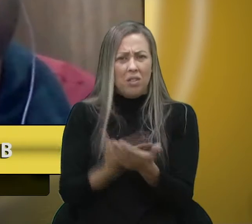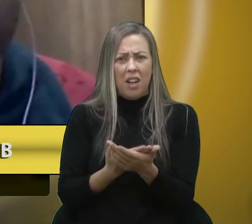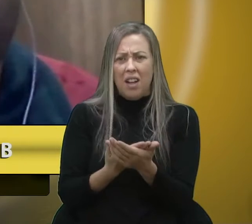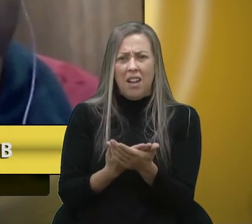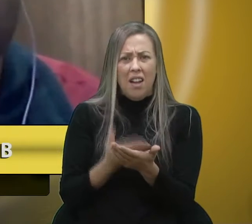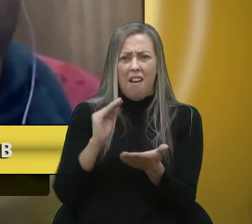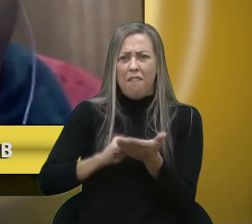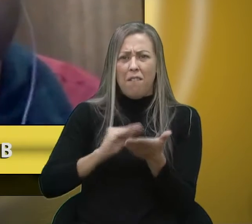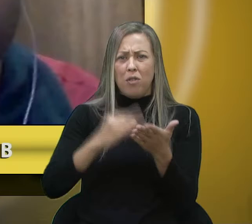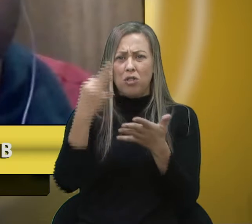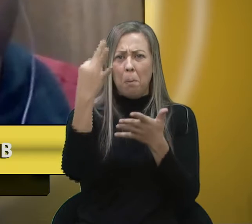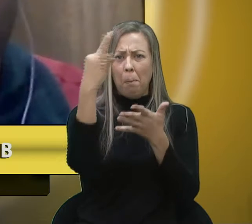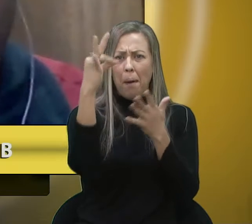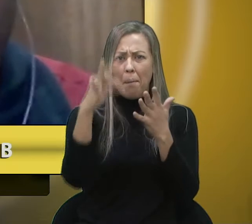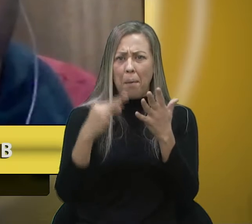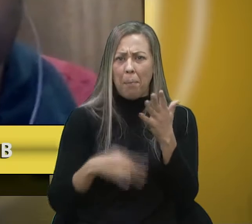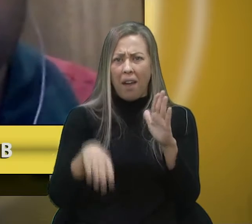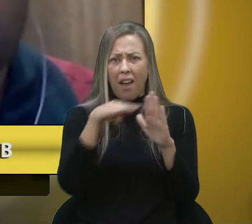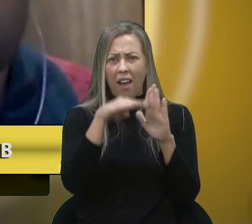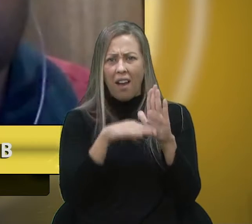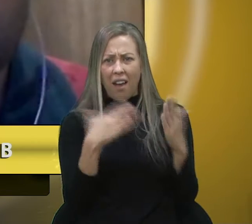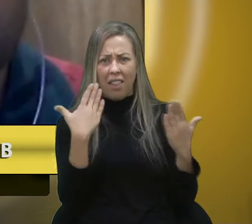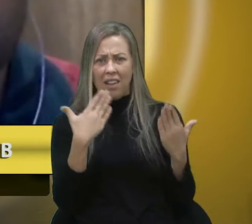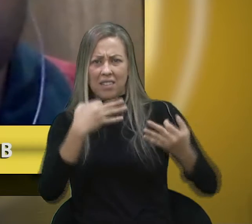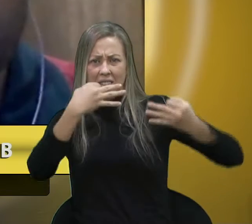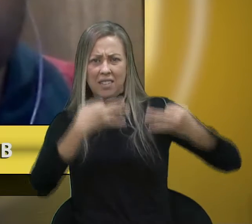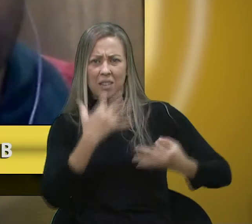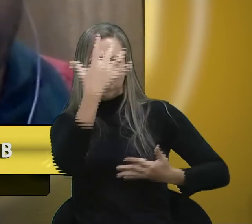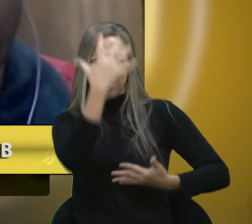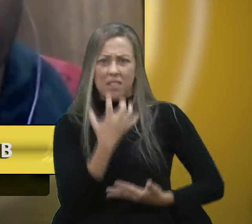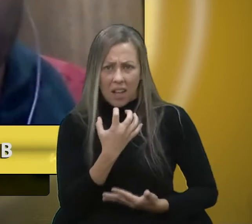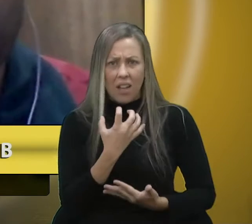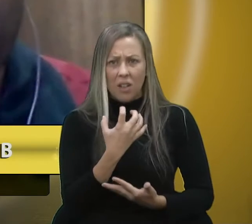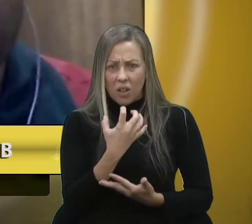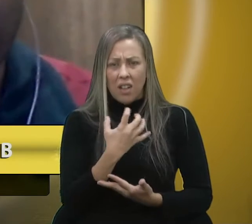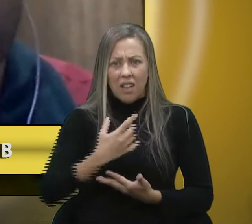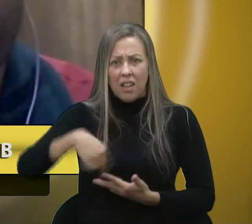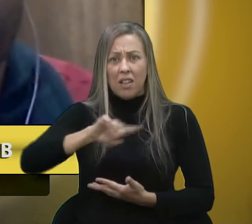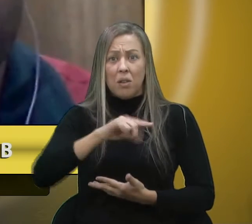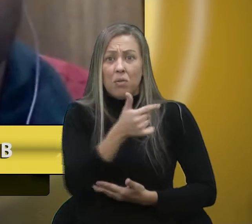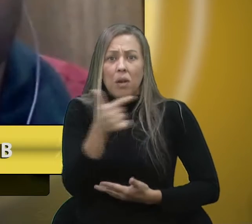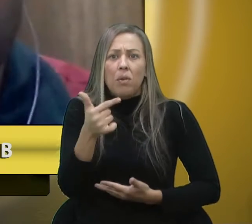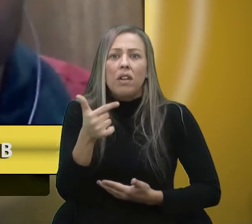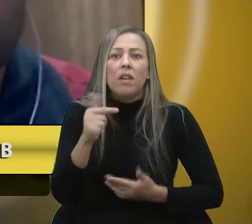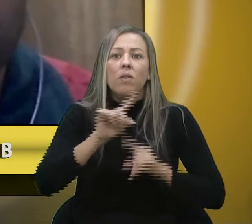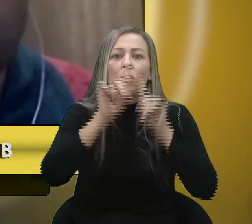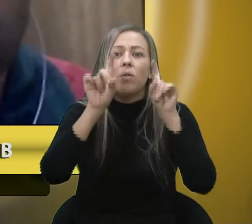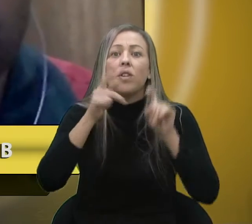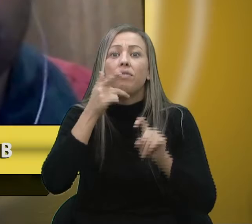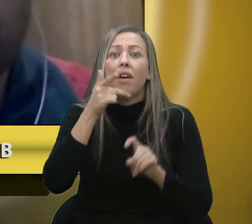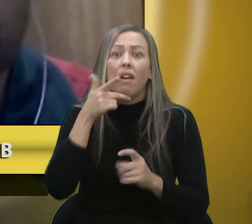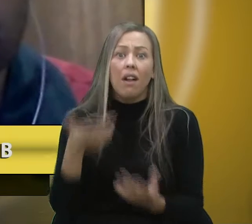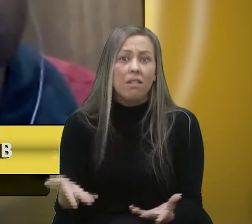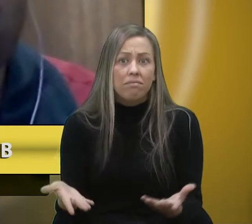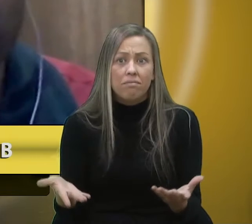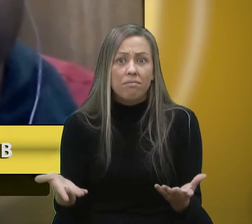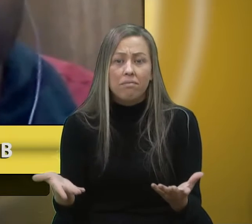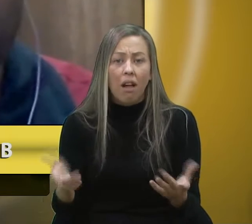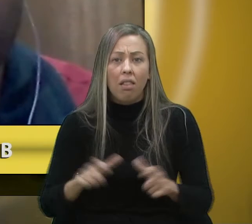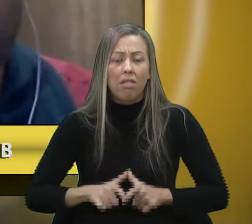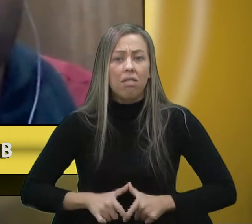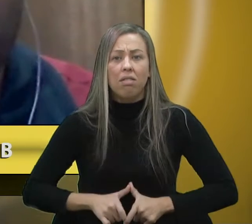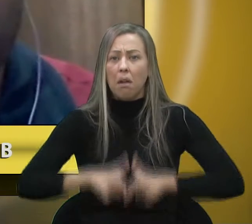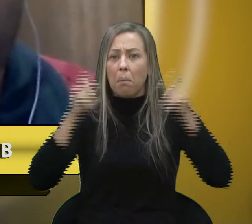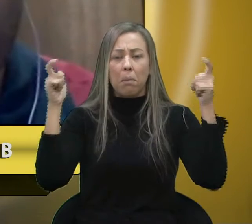de critério tão grande que a gente fica praticamente sem palavras, vereadora Gladys. De